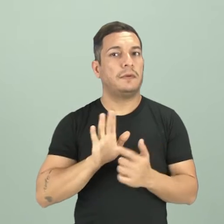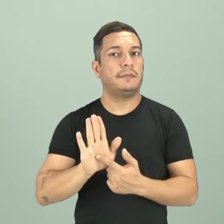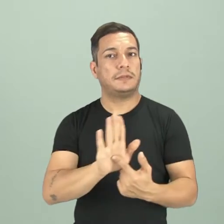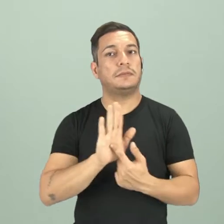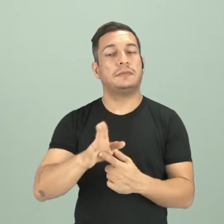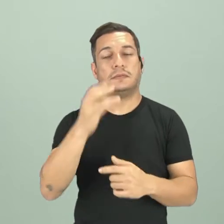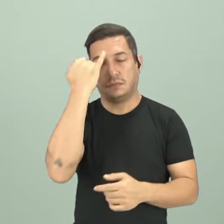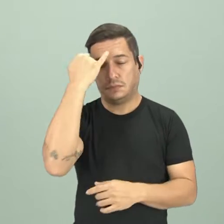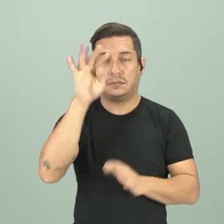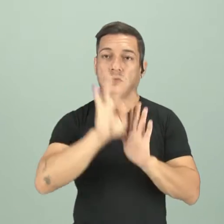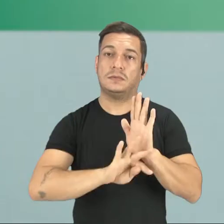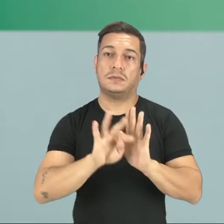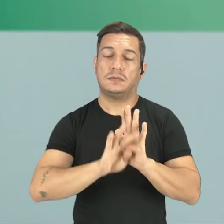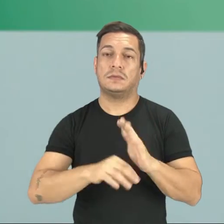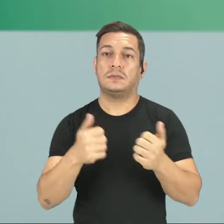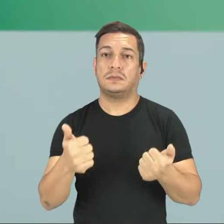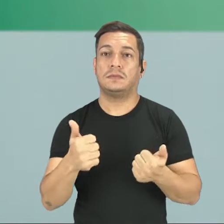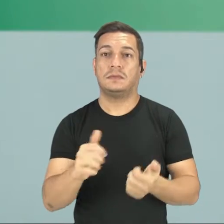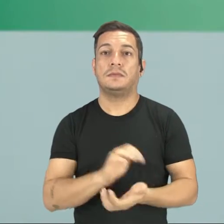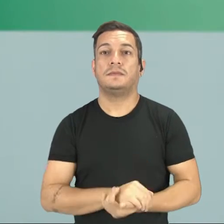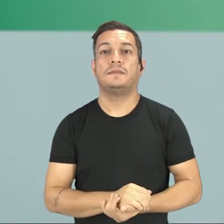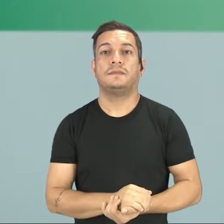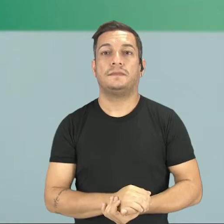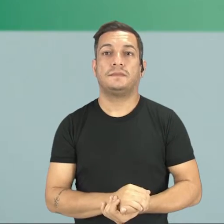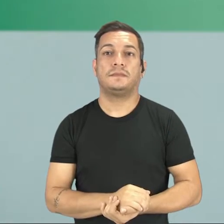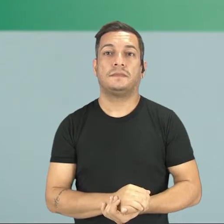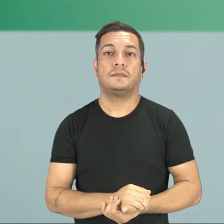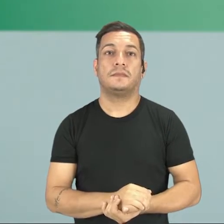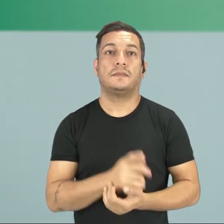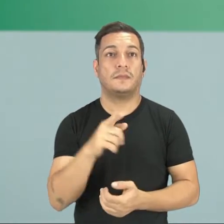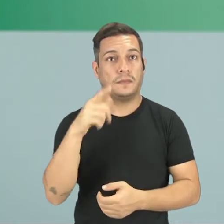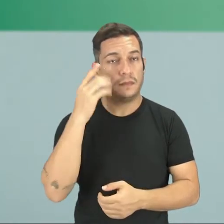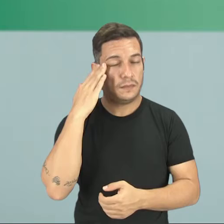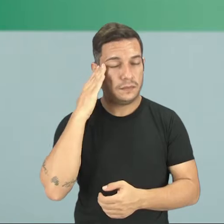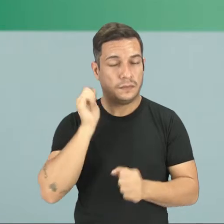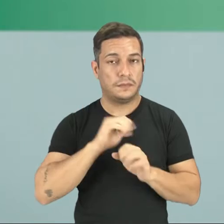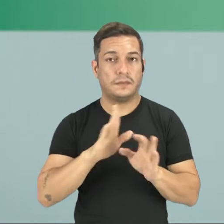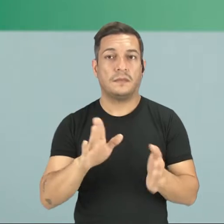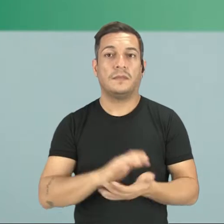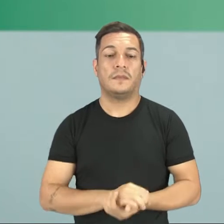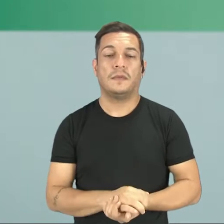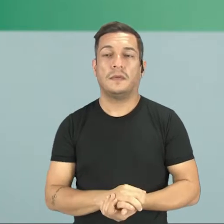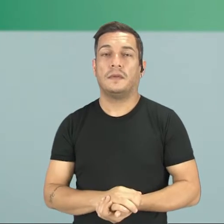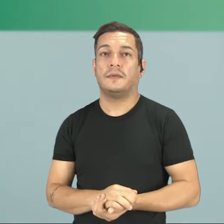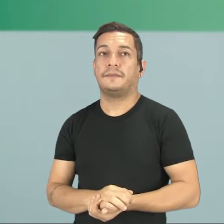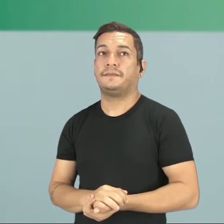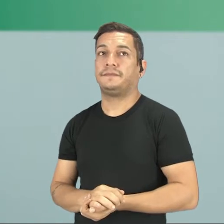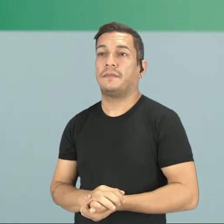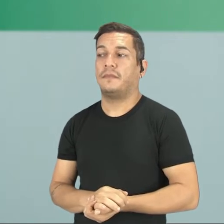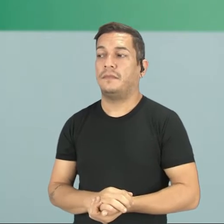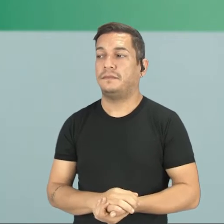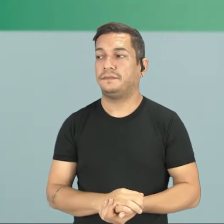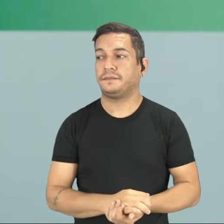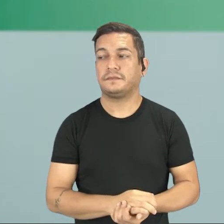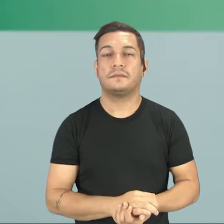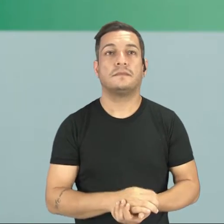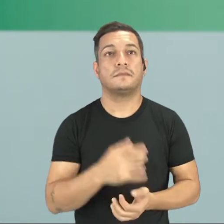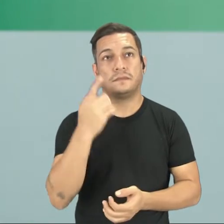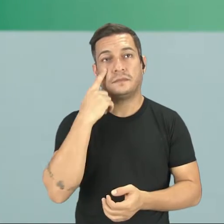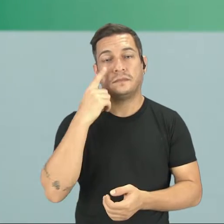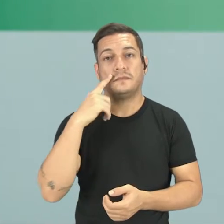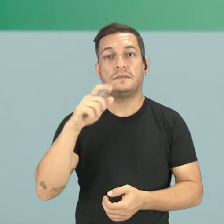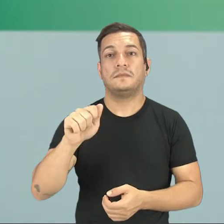naquele texto, certo? Então, a nossa tese aí, espero que vocês tenham entendido bem. Tudo bem? Ok? E aí vamos chegar lá